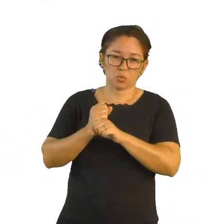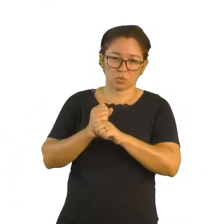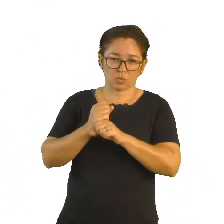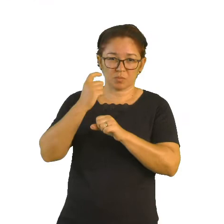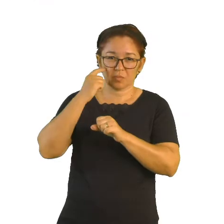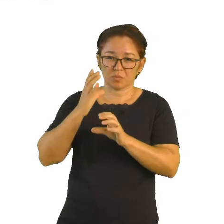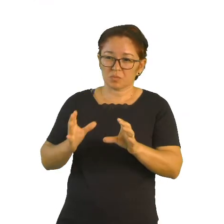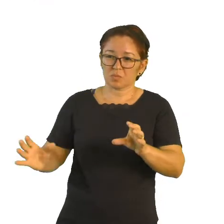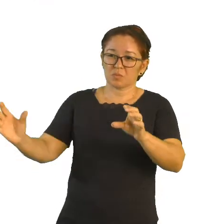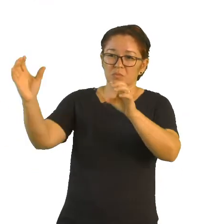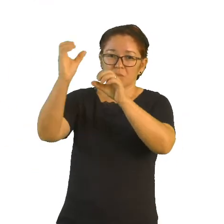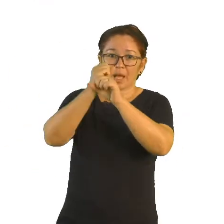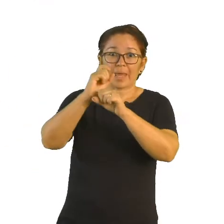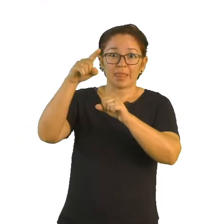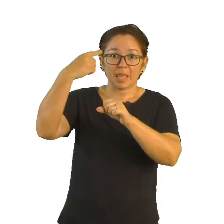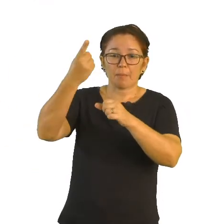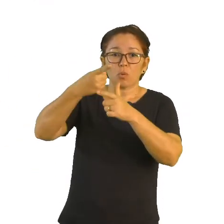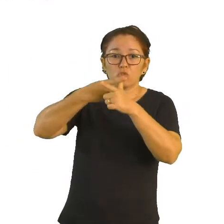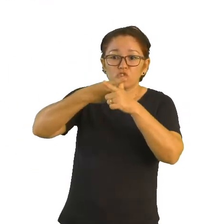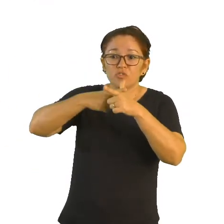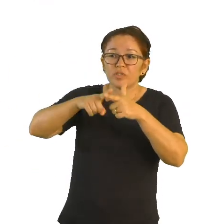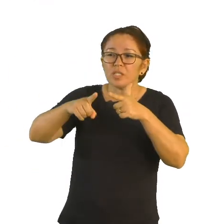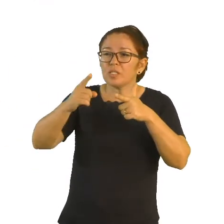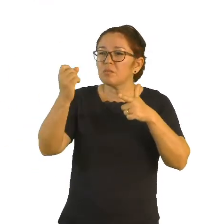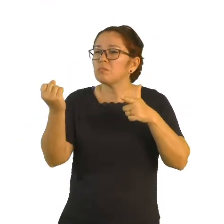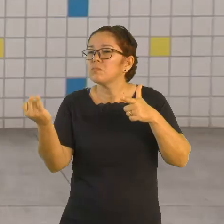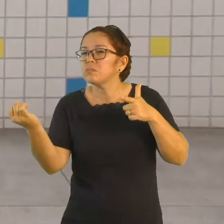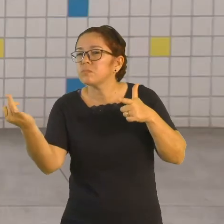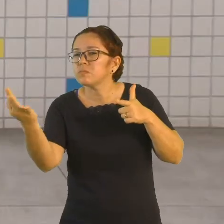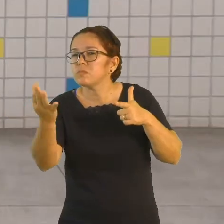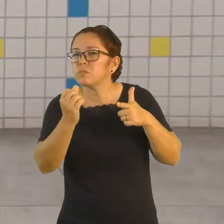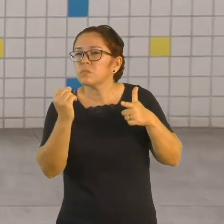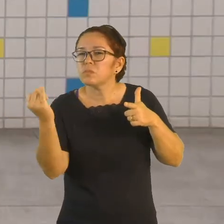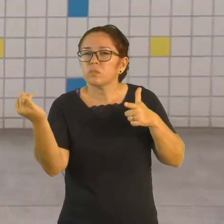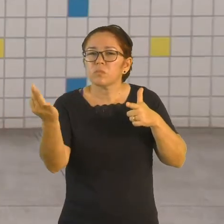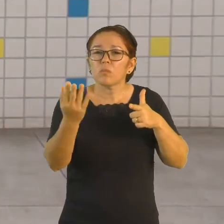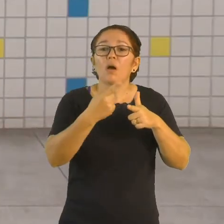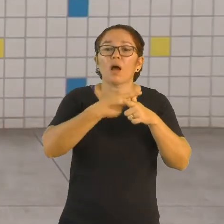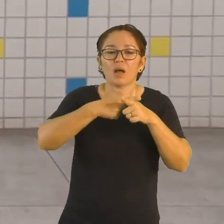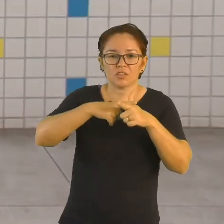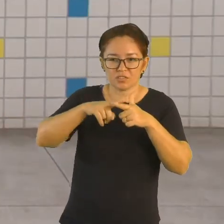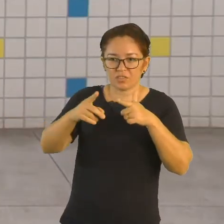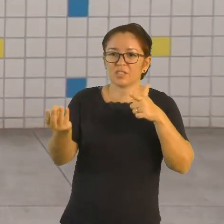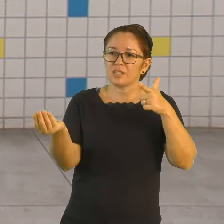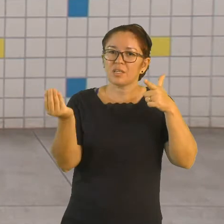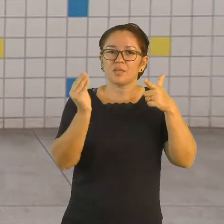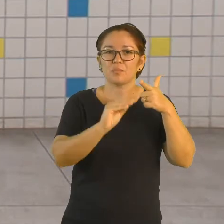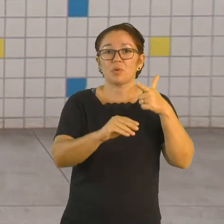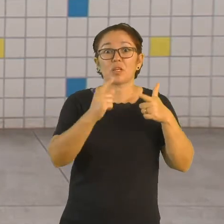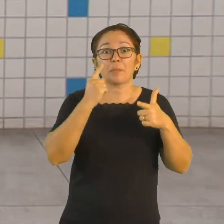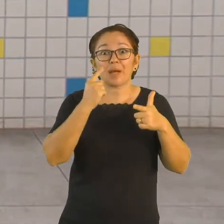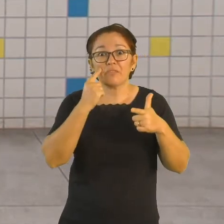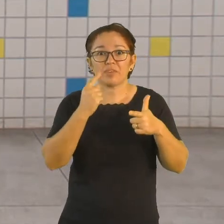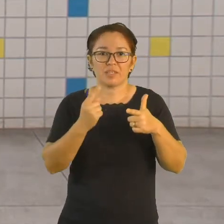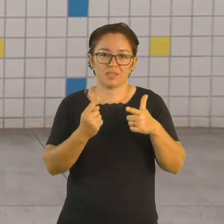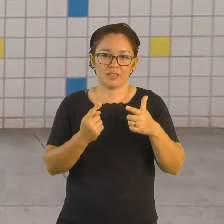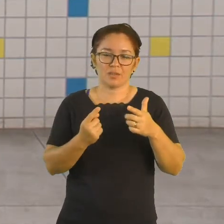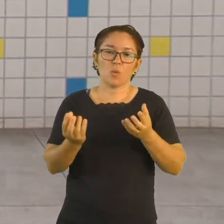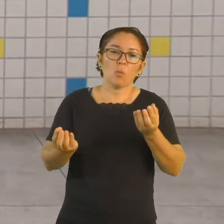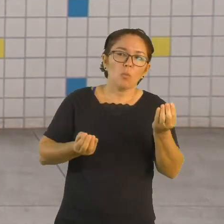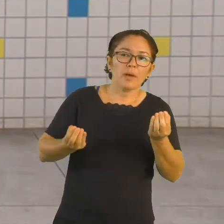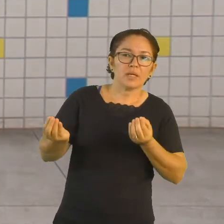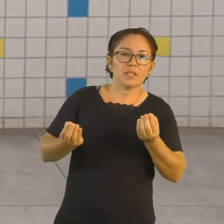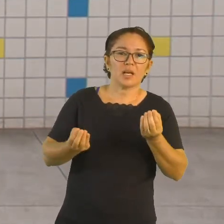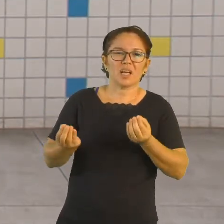e dividir pelo número de pessoas. Esse é um dos requisitos utilizados pelo governo